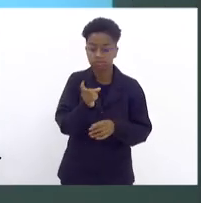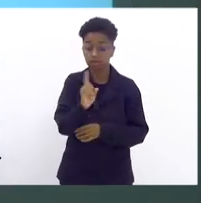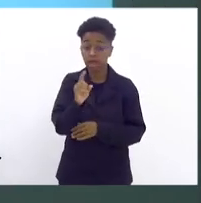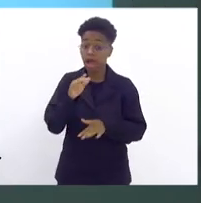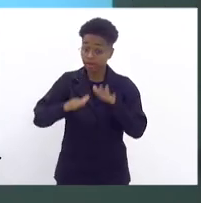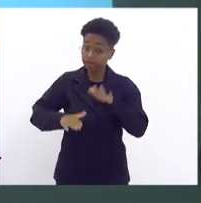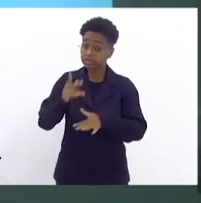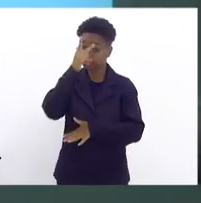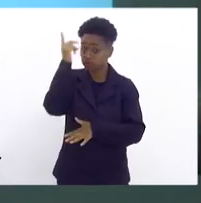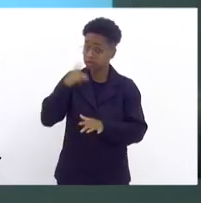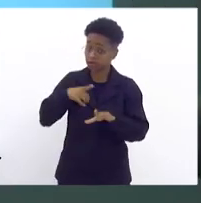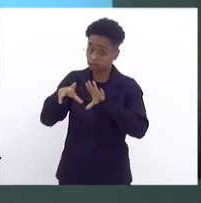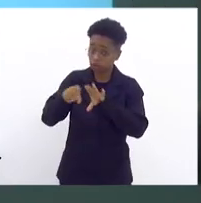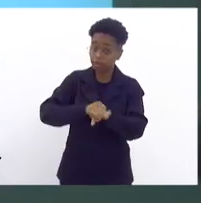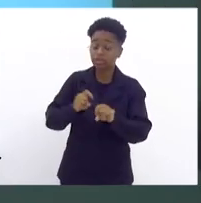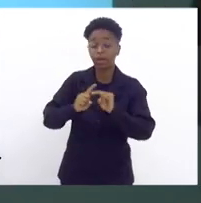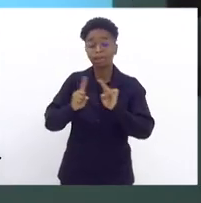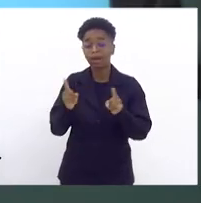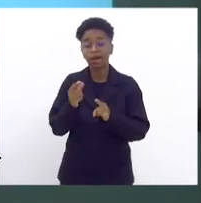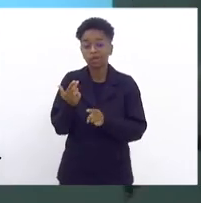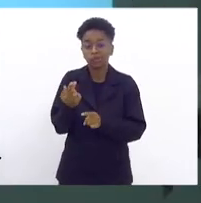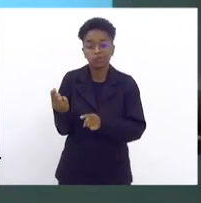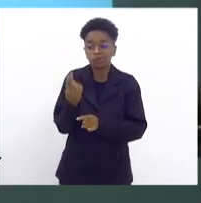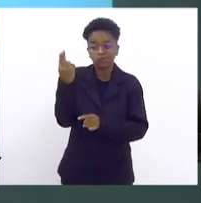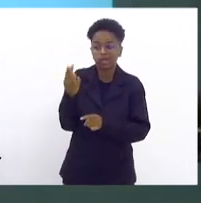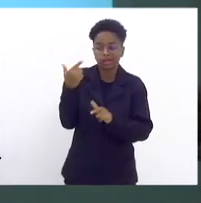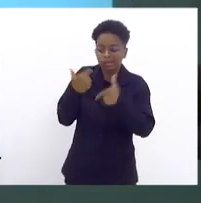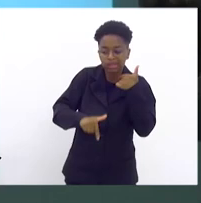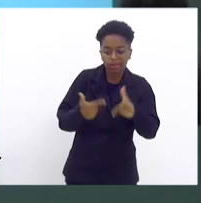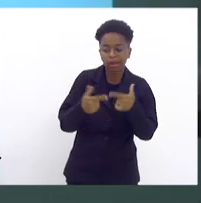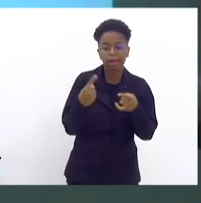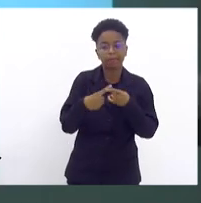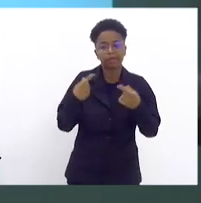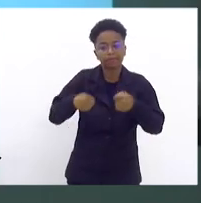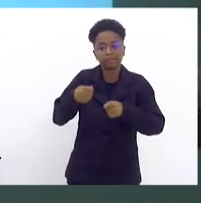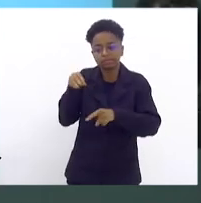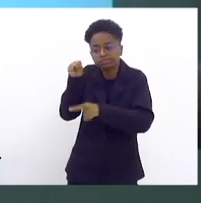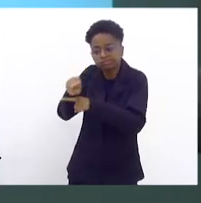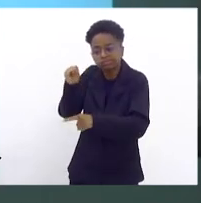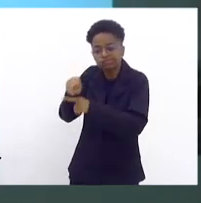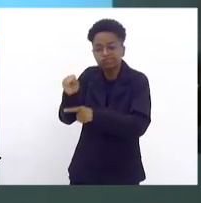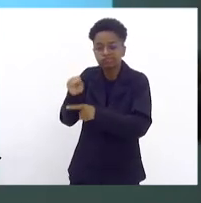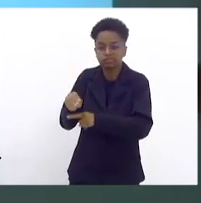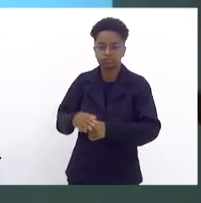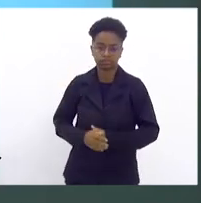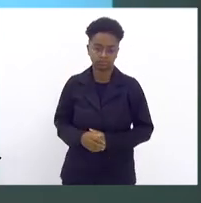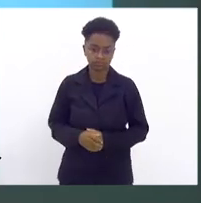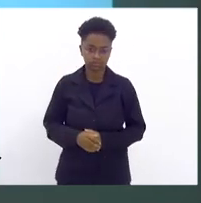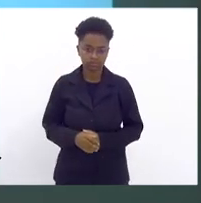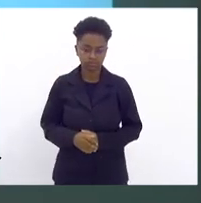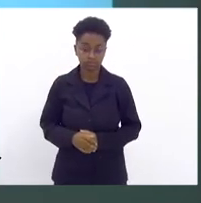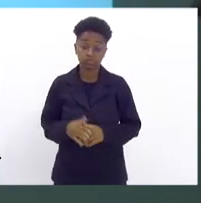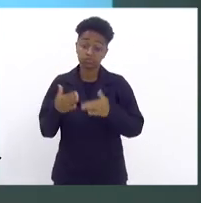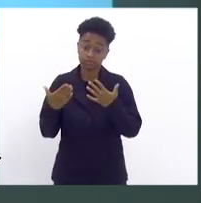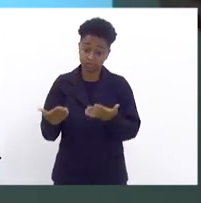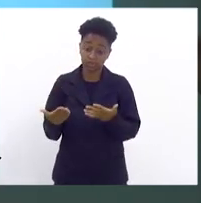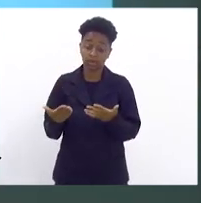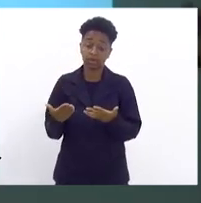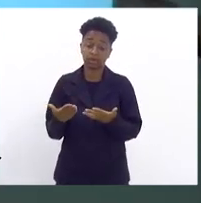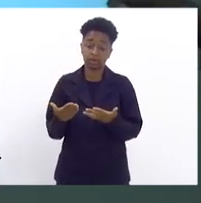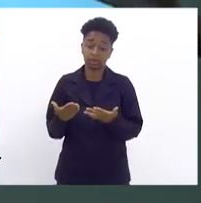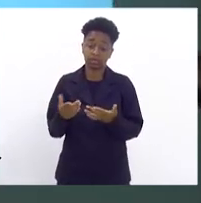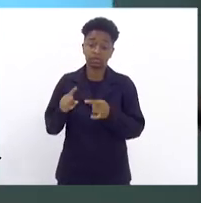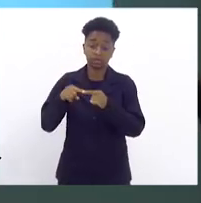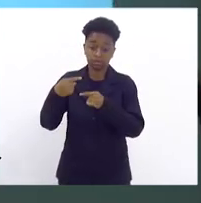é uma pessoa com uma formação mas ela realmente não pode exercer a sua função a sua profissão a sua formação e aí ela passa né